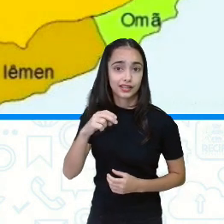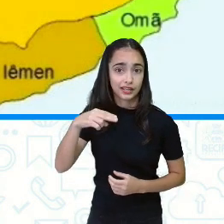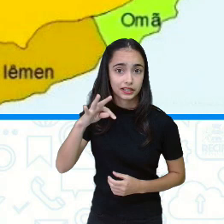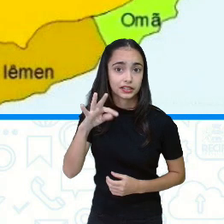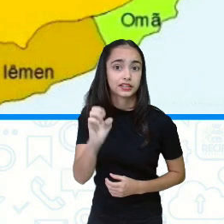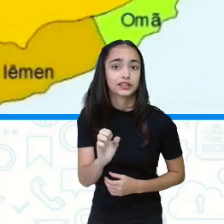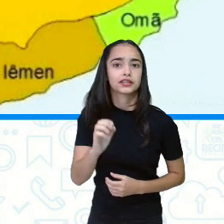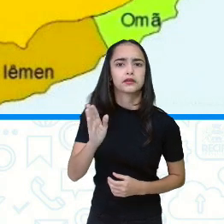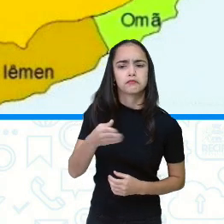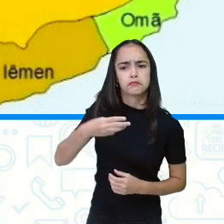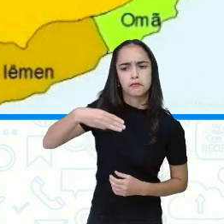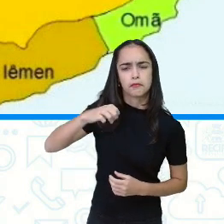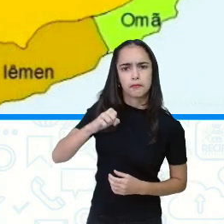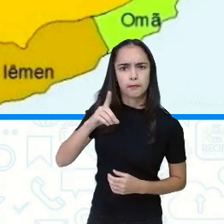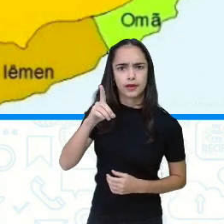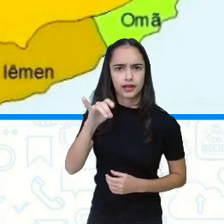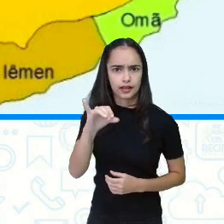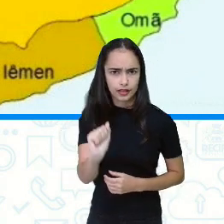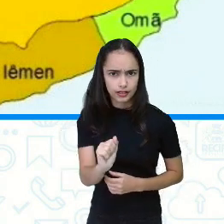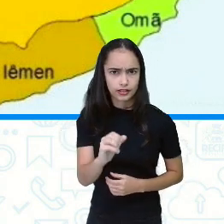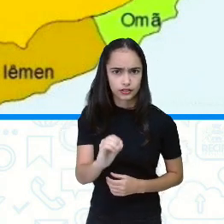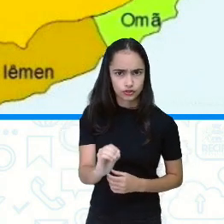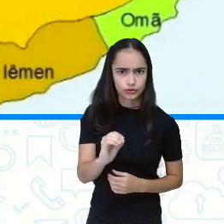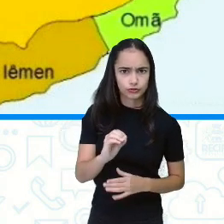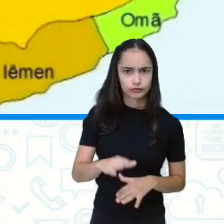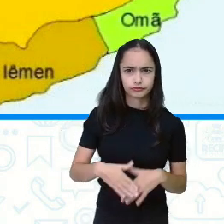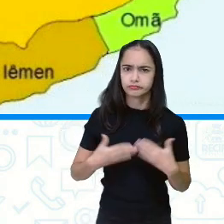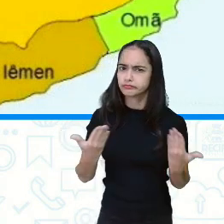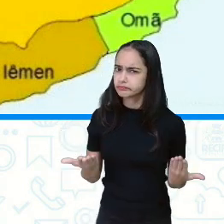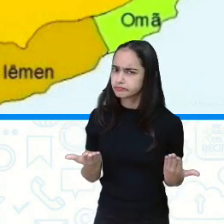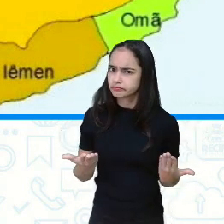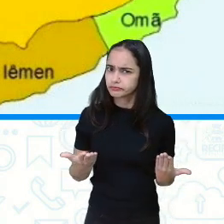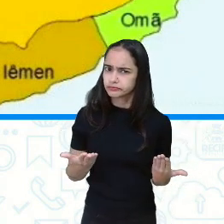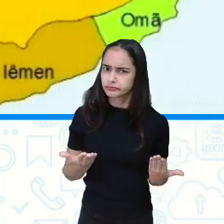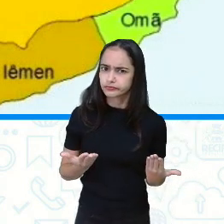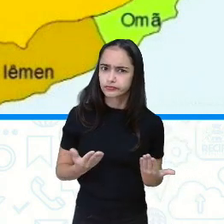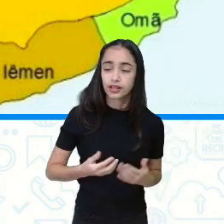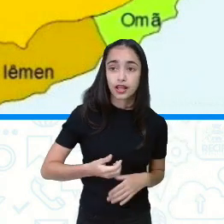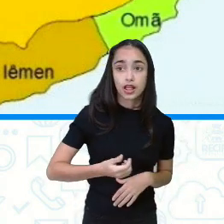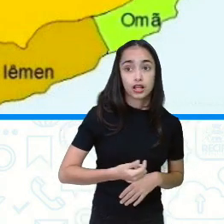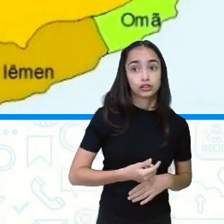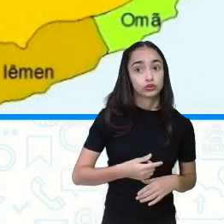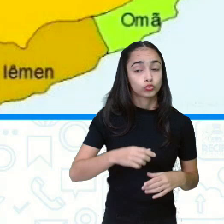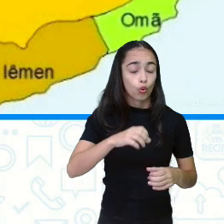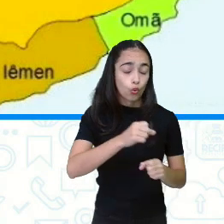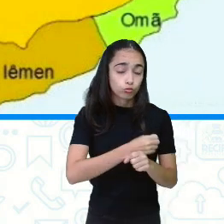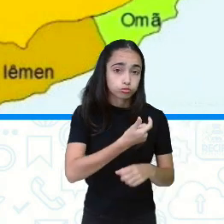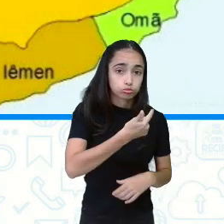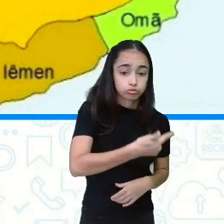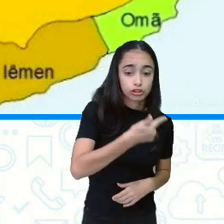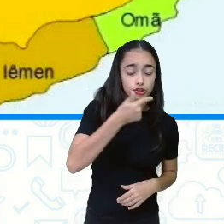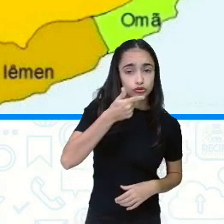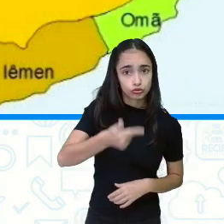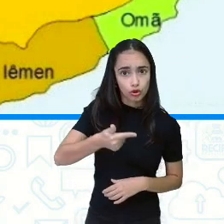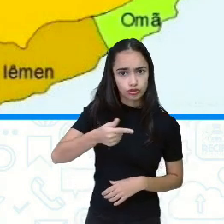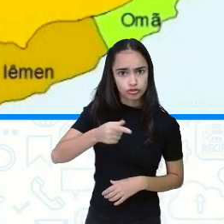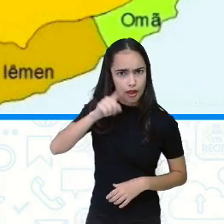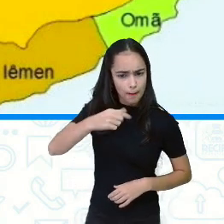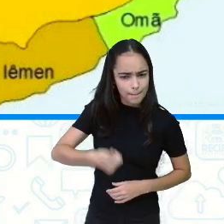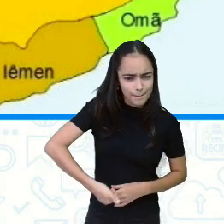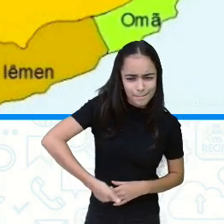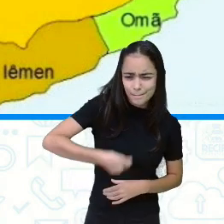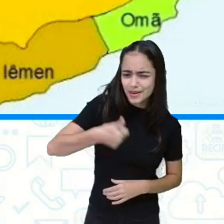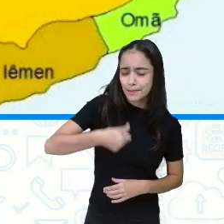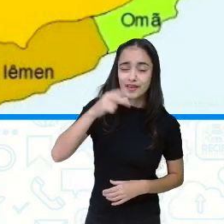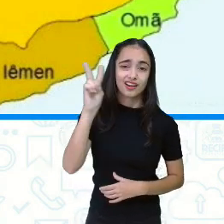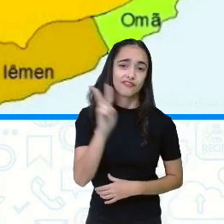falar pra gente um pouquinho sobre isso? Olha só. Em sua 22ª edição, esta é a primeira vez